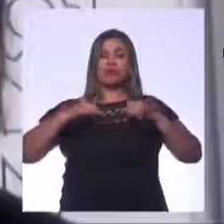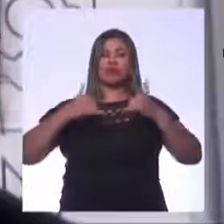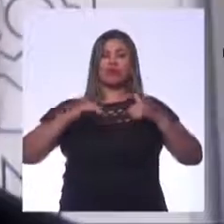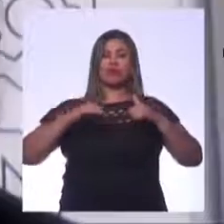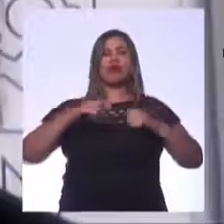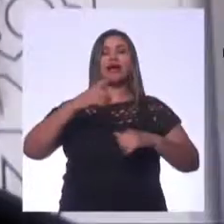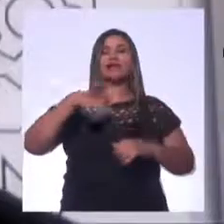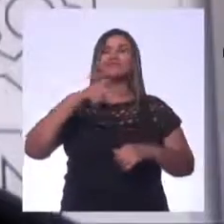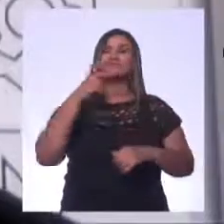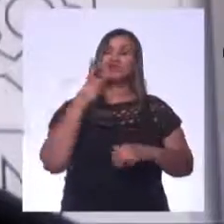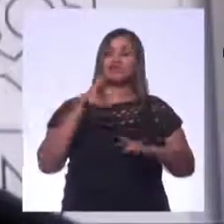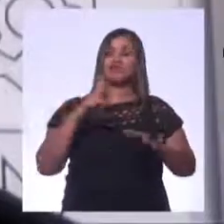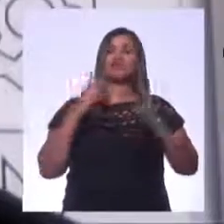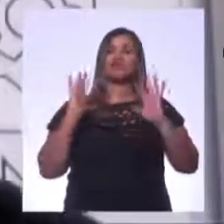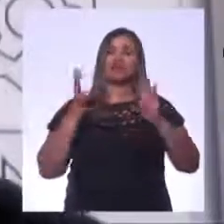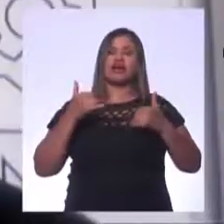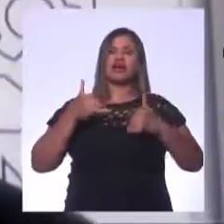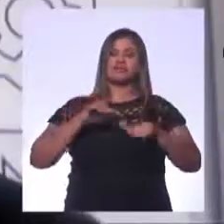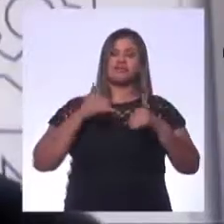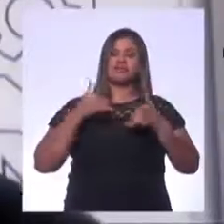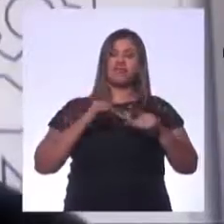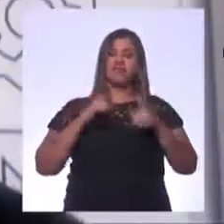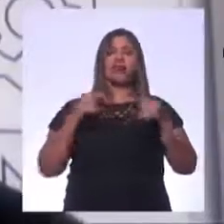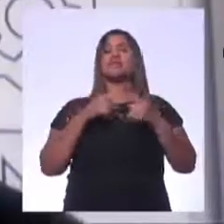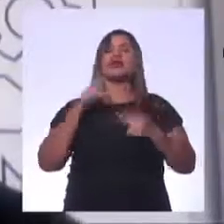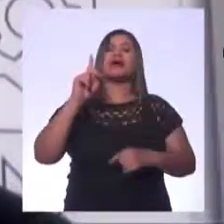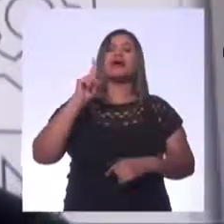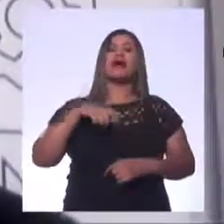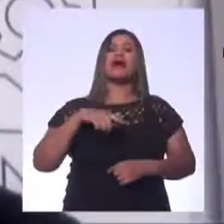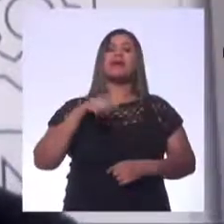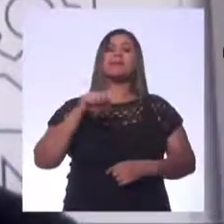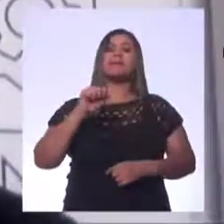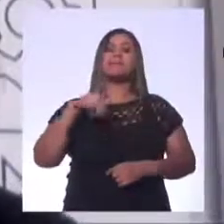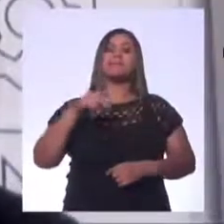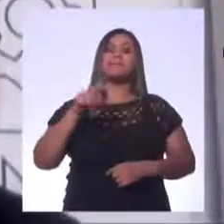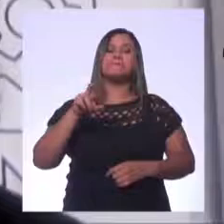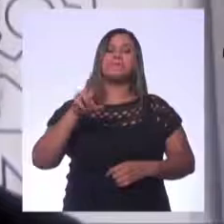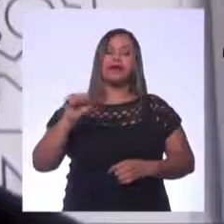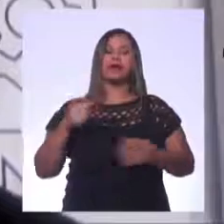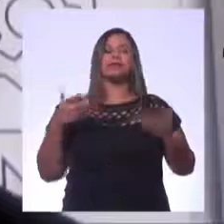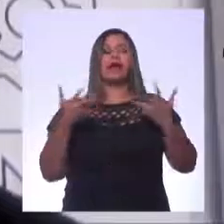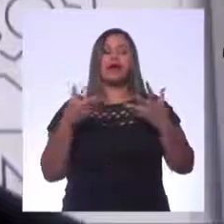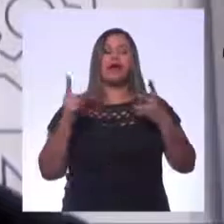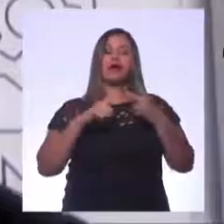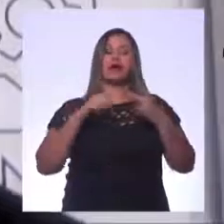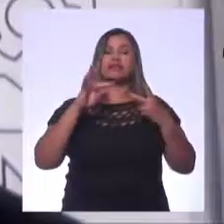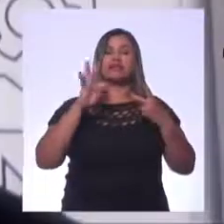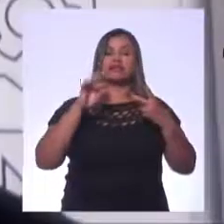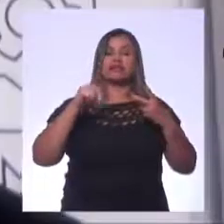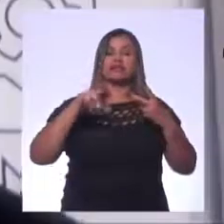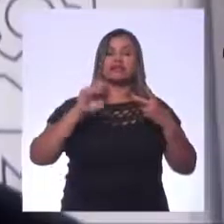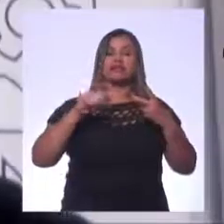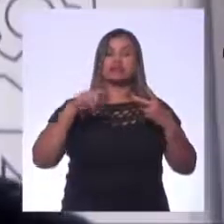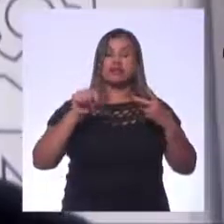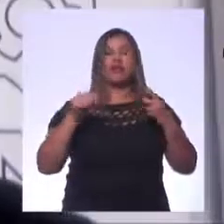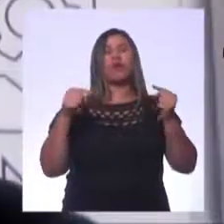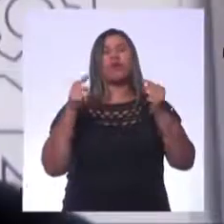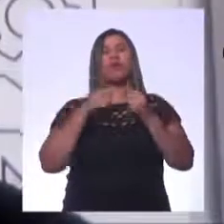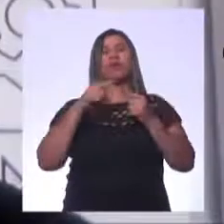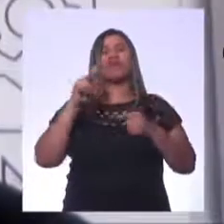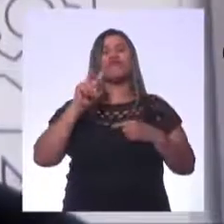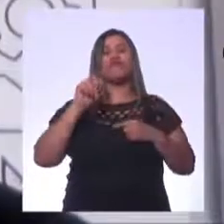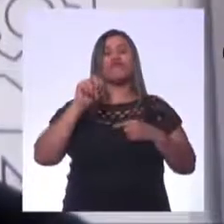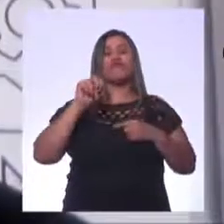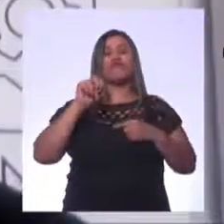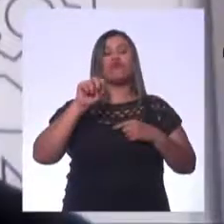corrente elétrica, que é medida, né, em ampere. Agora falamos da tensão elétrica, que é medida em volts. Um outro